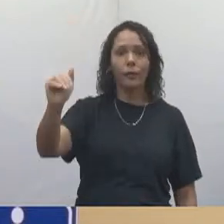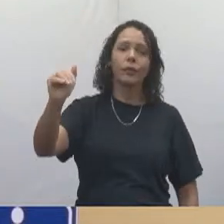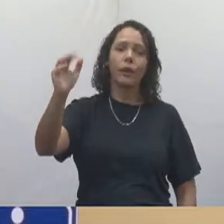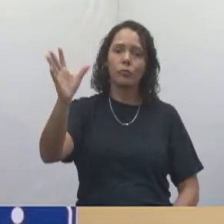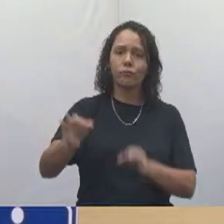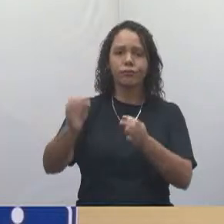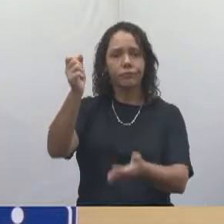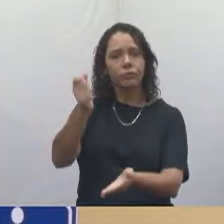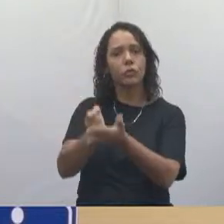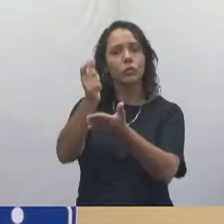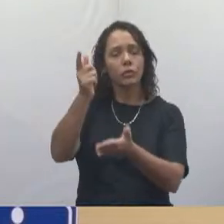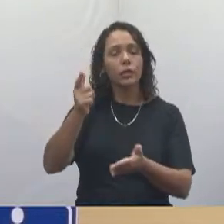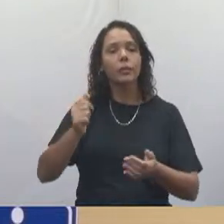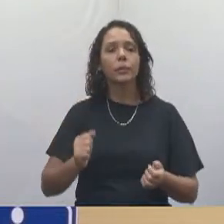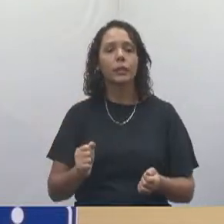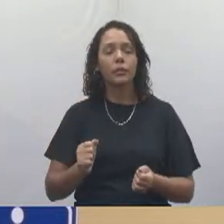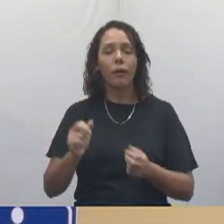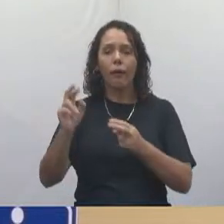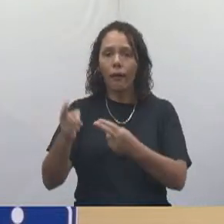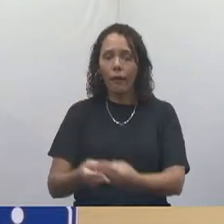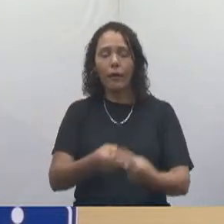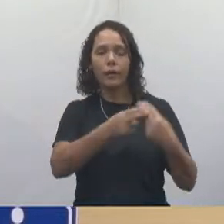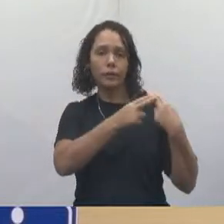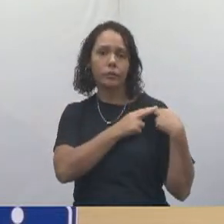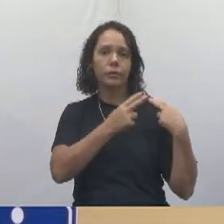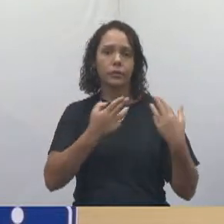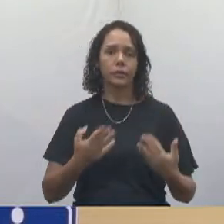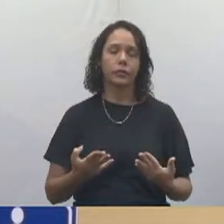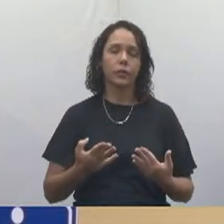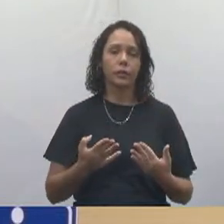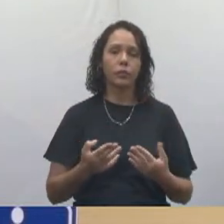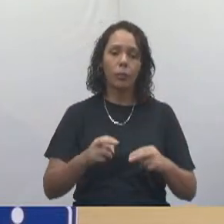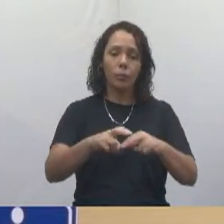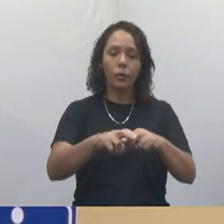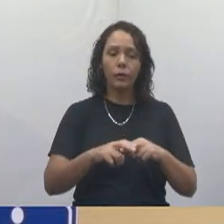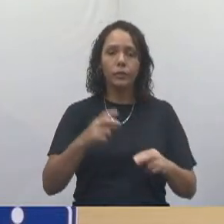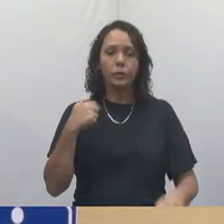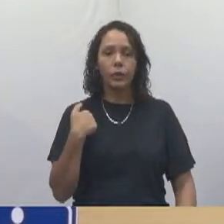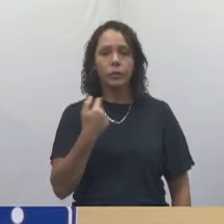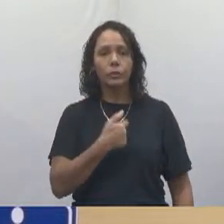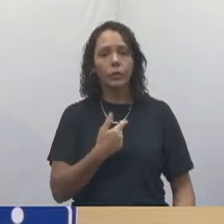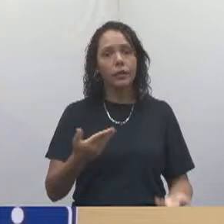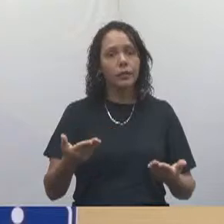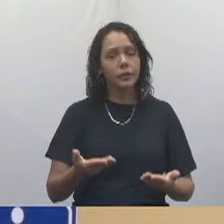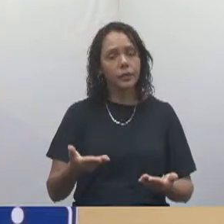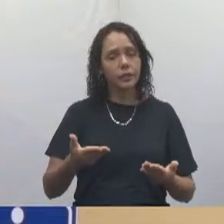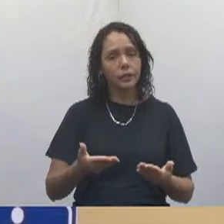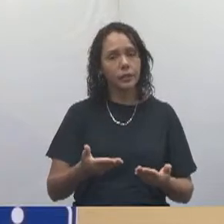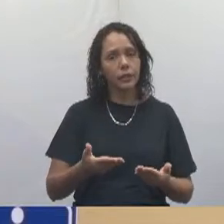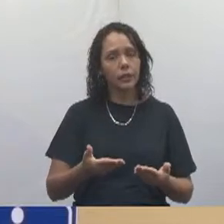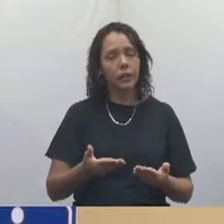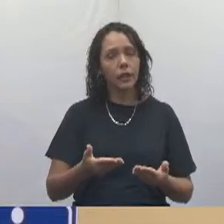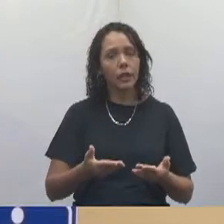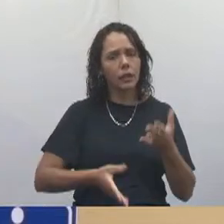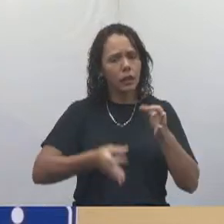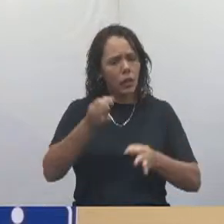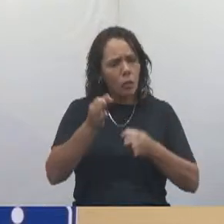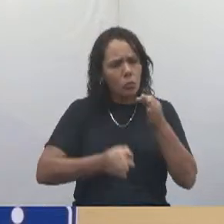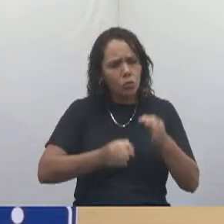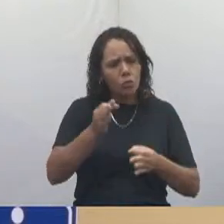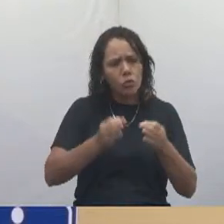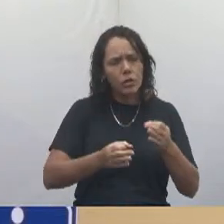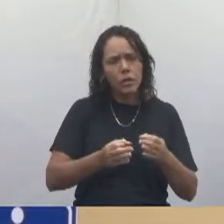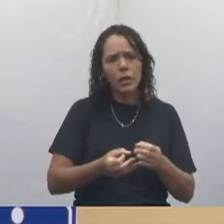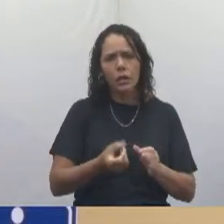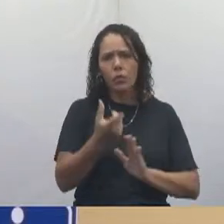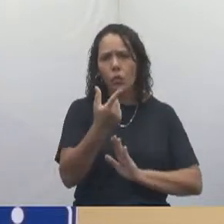o julgamento das contas de 2021 que nós estamos aqui fazendo nesse momento. É óbvio que no